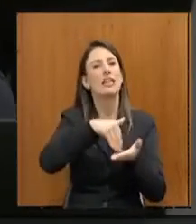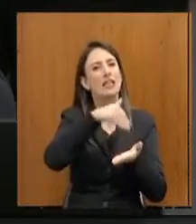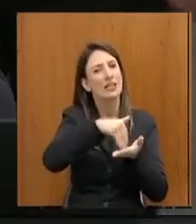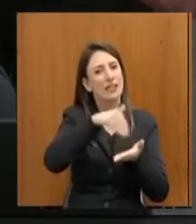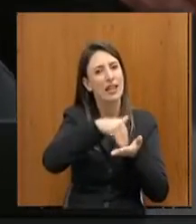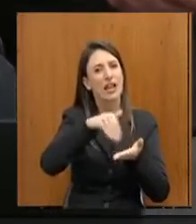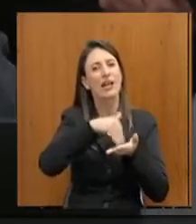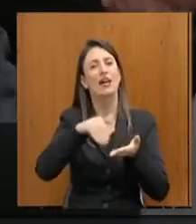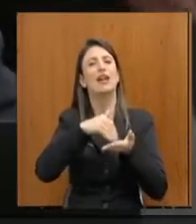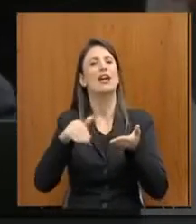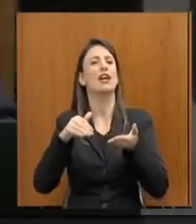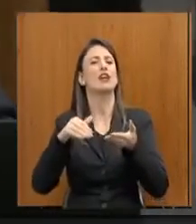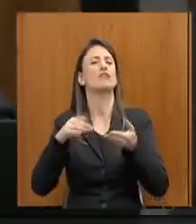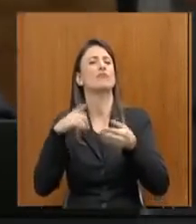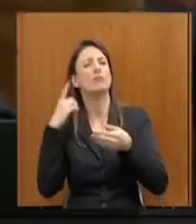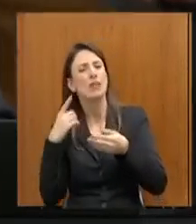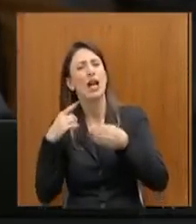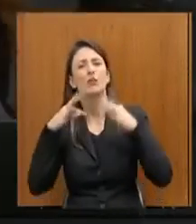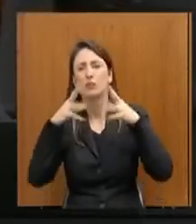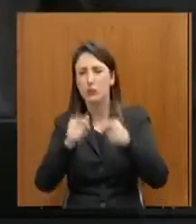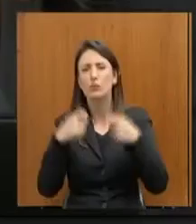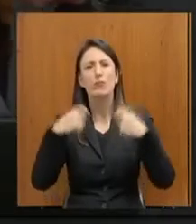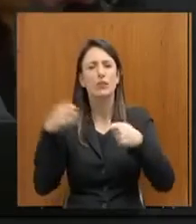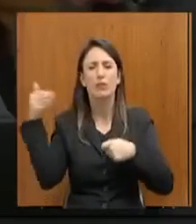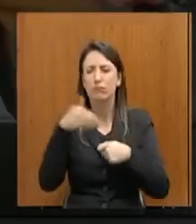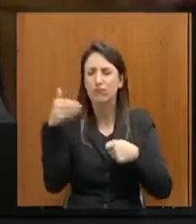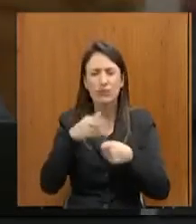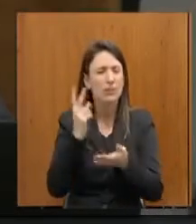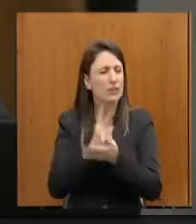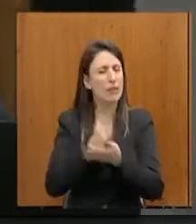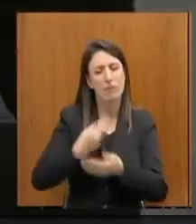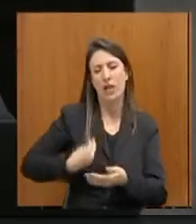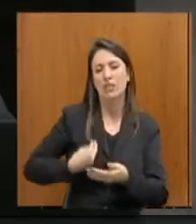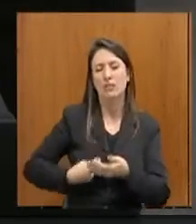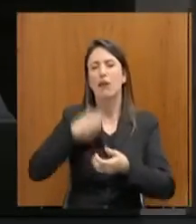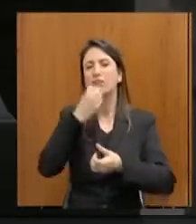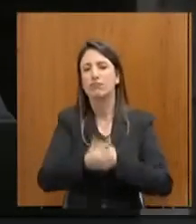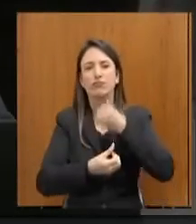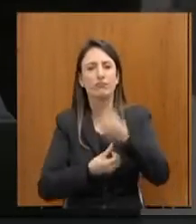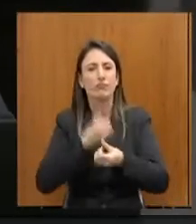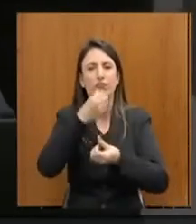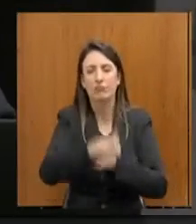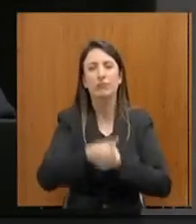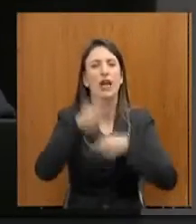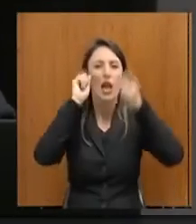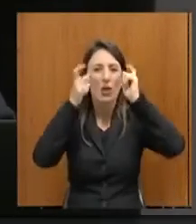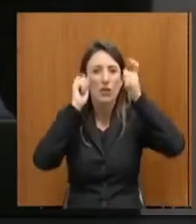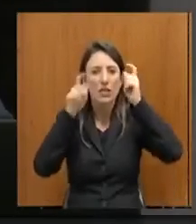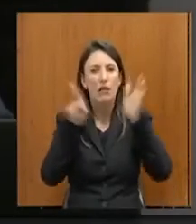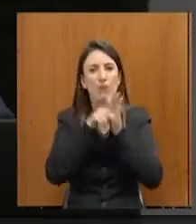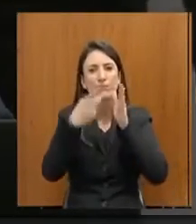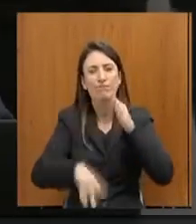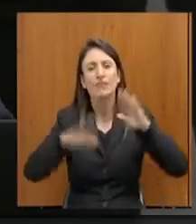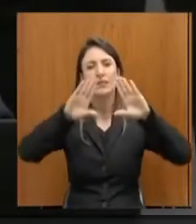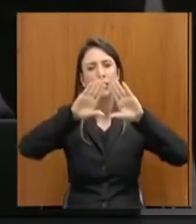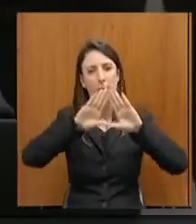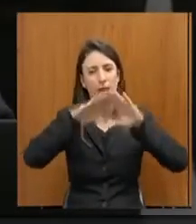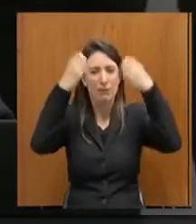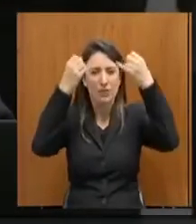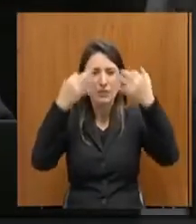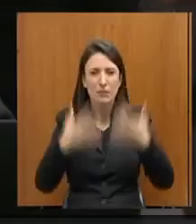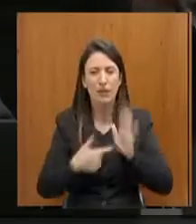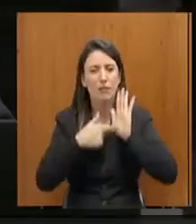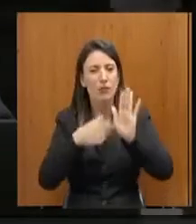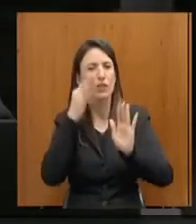atuação direta e indireta devem comparecer pessoalmente à reuniões das comissões da Assembleia para prestar informações sobre a gestão